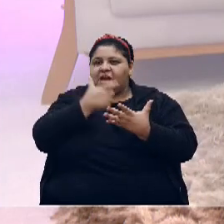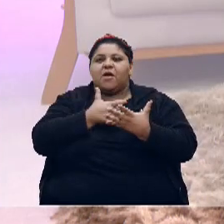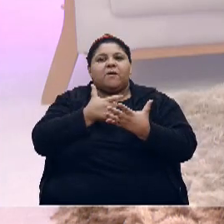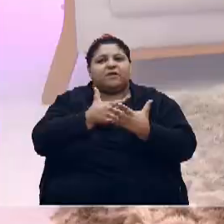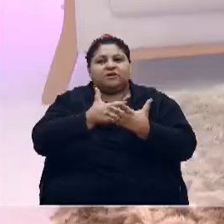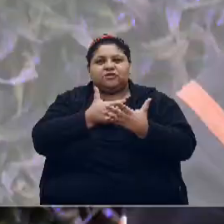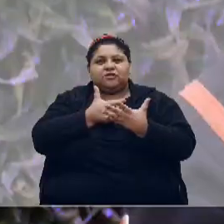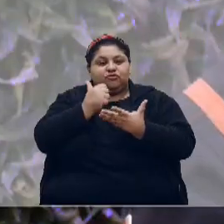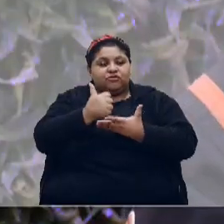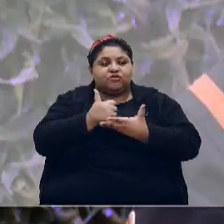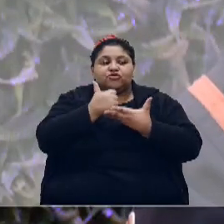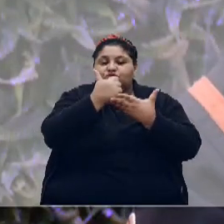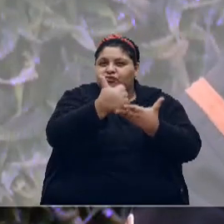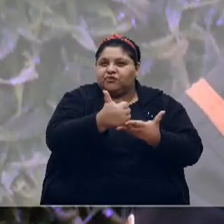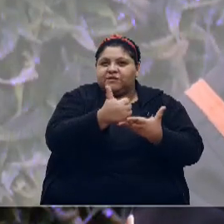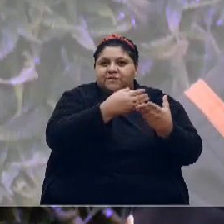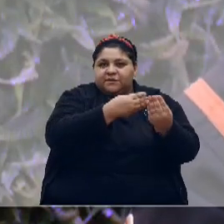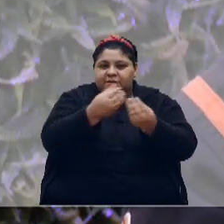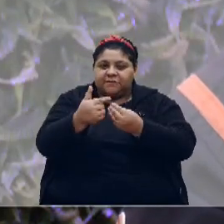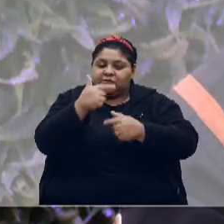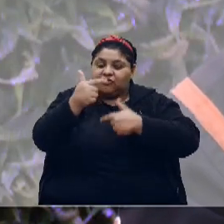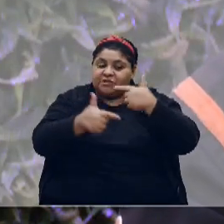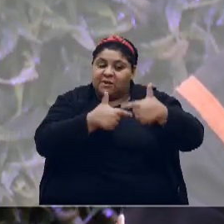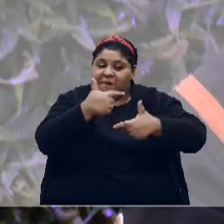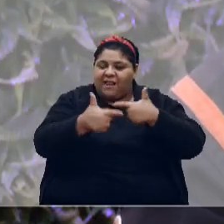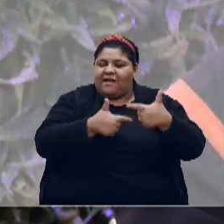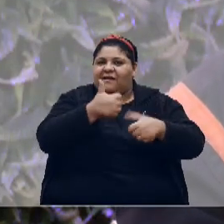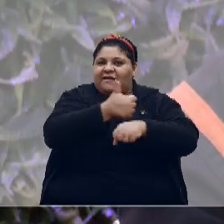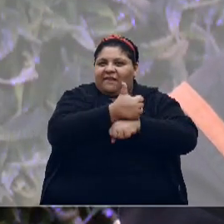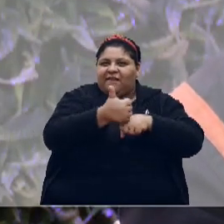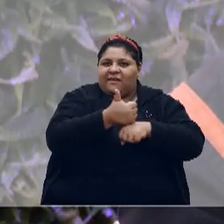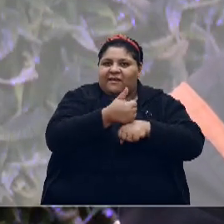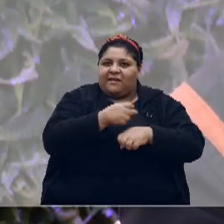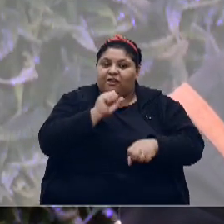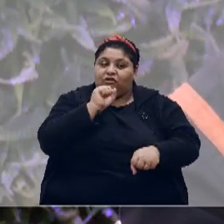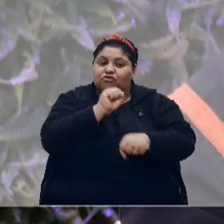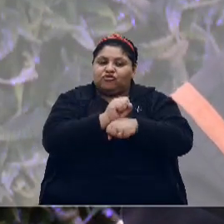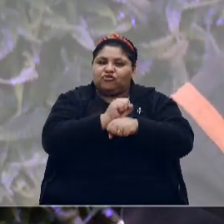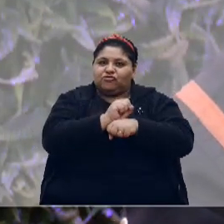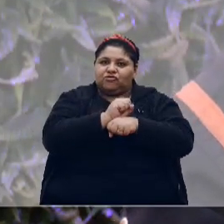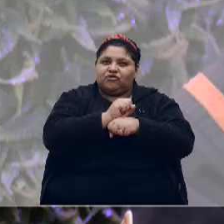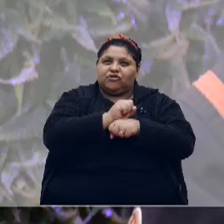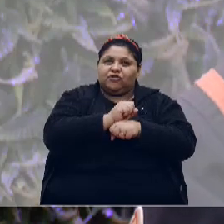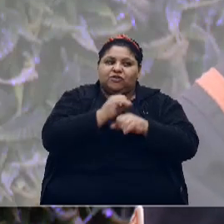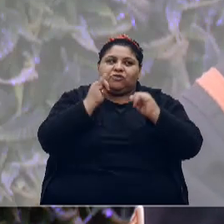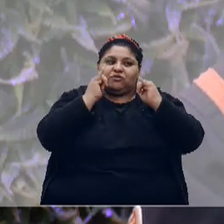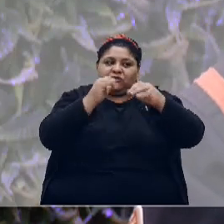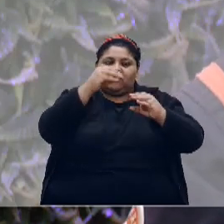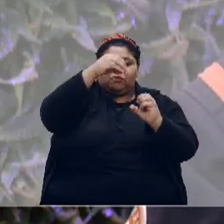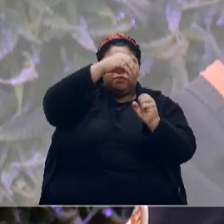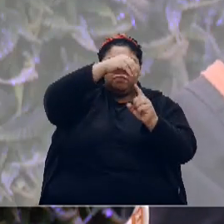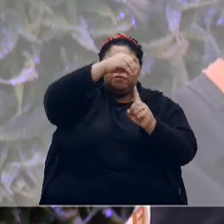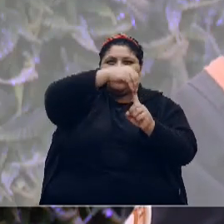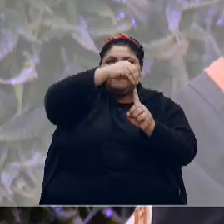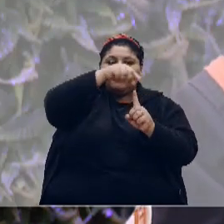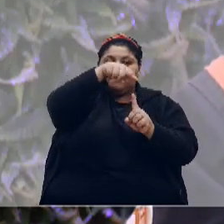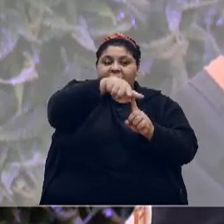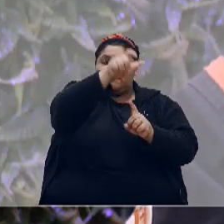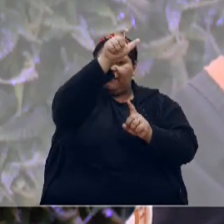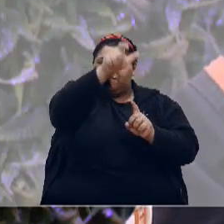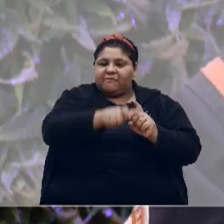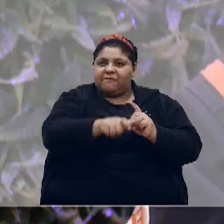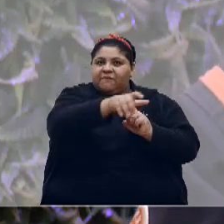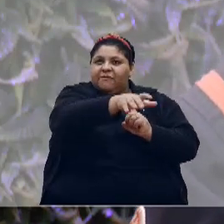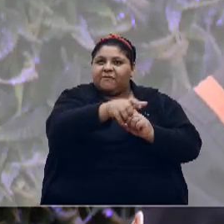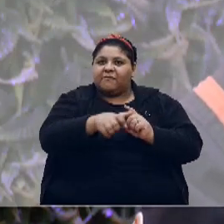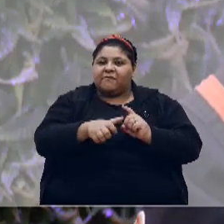lado. Na hora de exercer a nossa profissão. Na hora de tu parar numa parada de ônibus e saber que aquela pessoa, se não pegar aquele